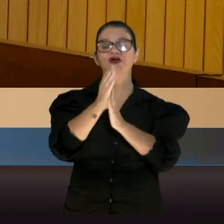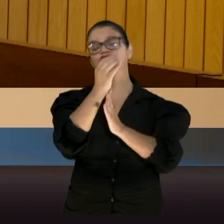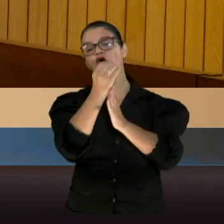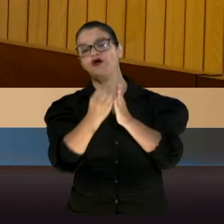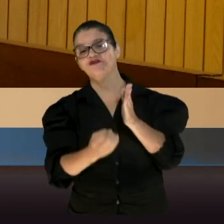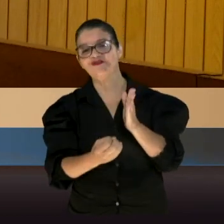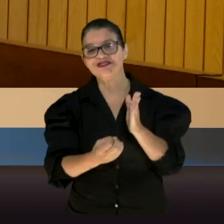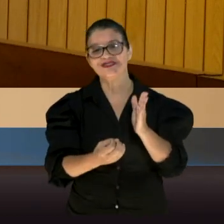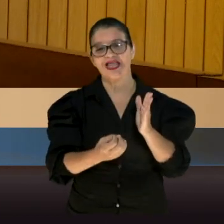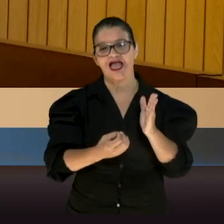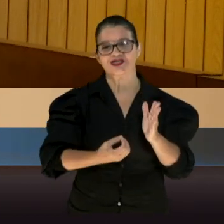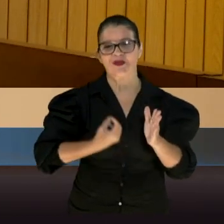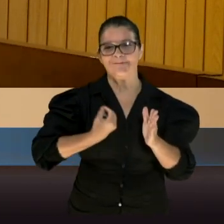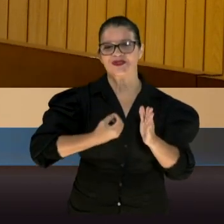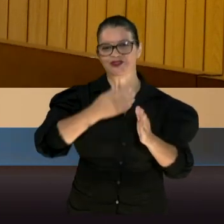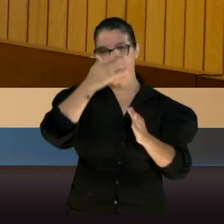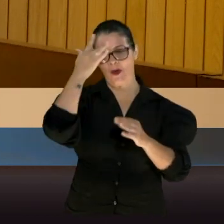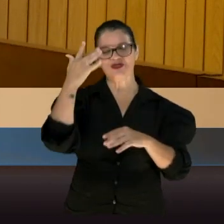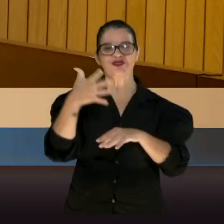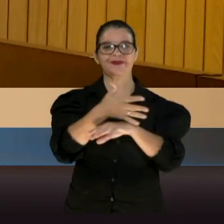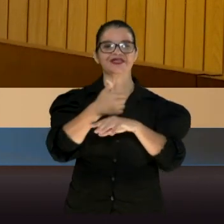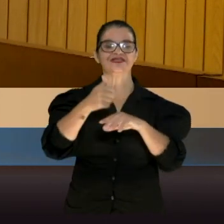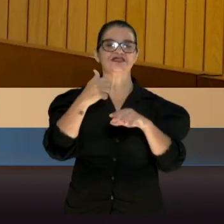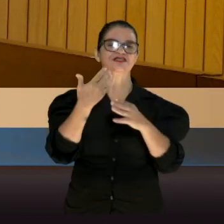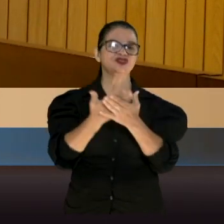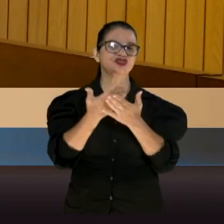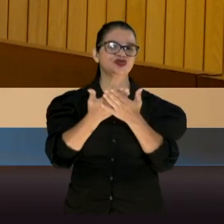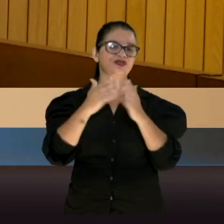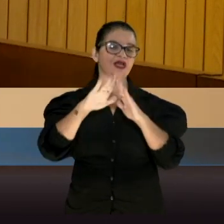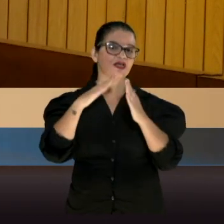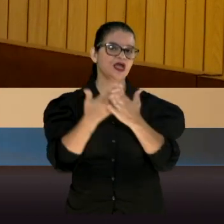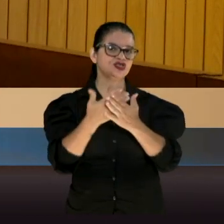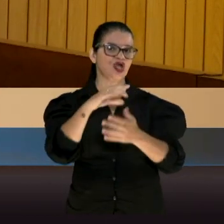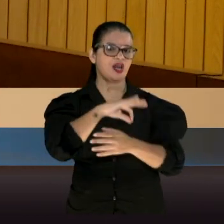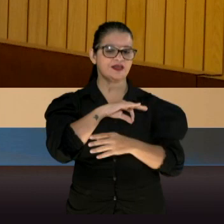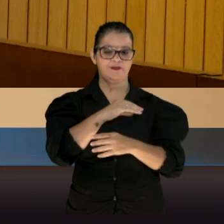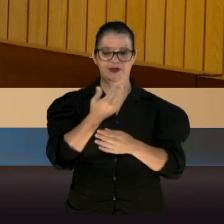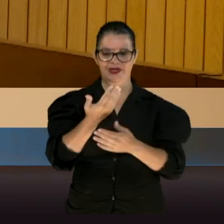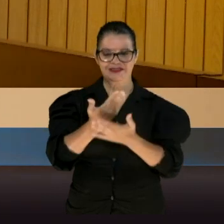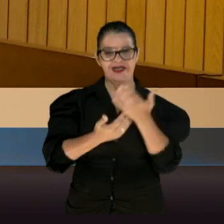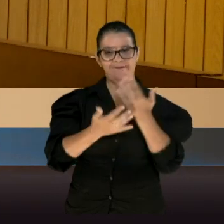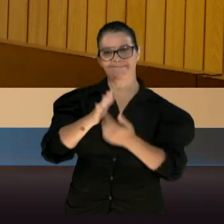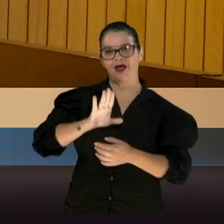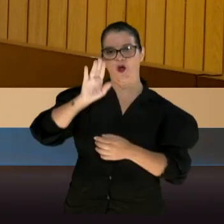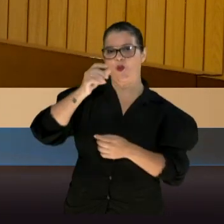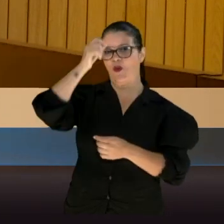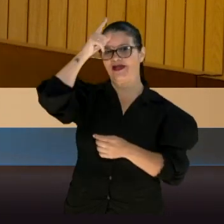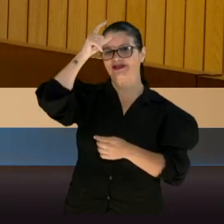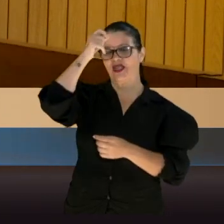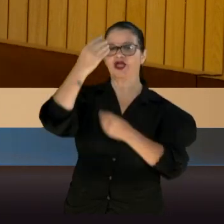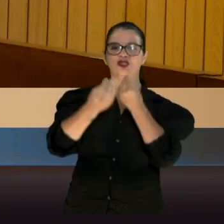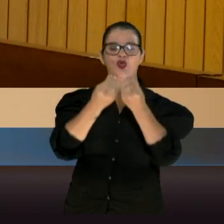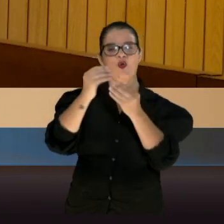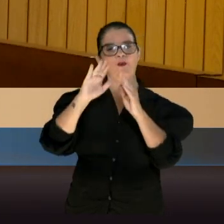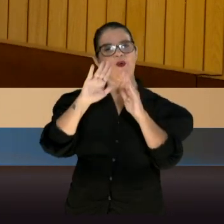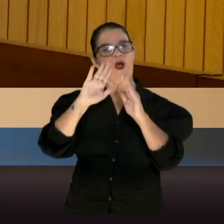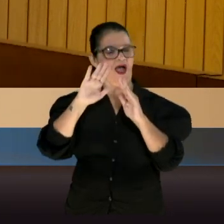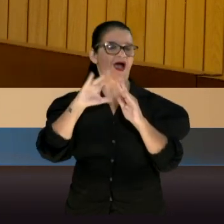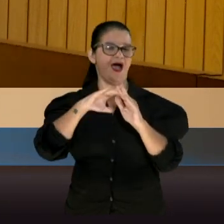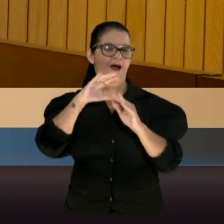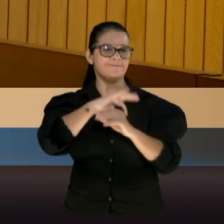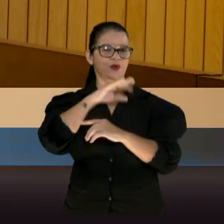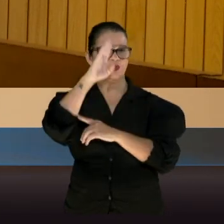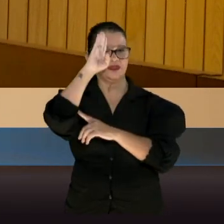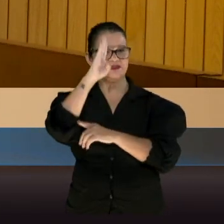praças, presentes, veteranos, estudaram no Colégio da Polícia? Dá para dar uma ideia de como a Polícia Militar, ela é